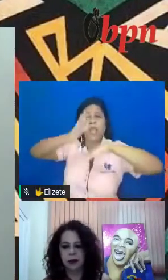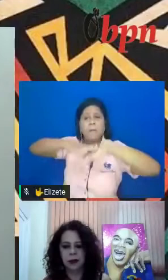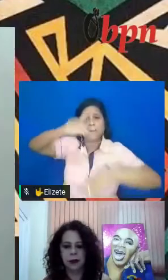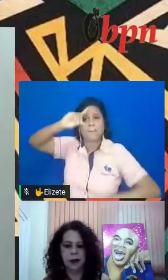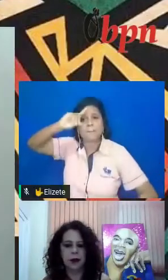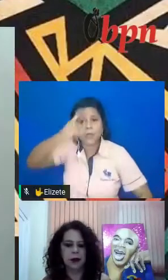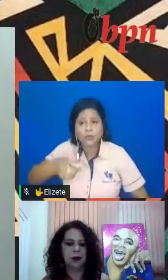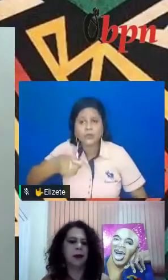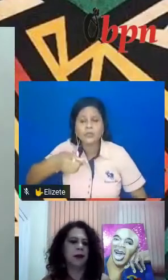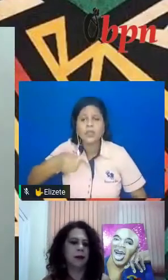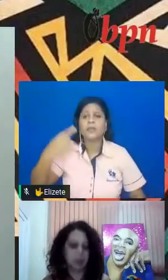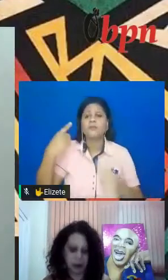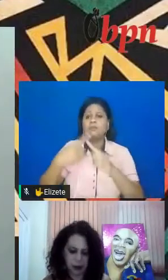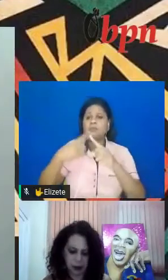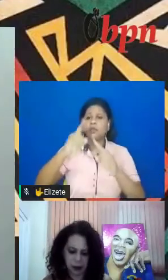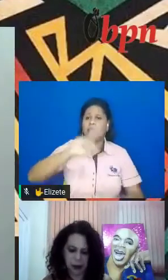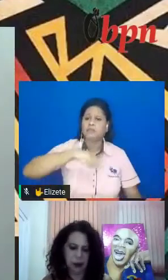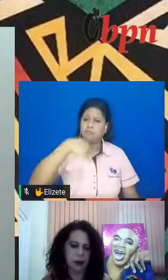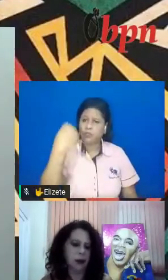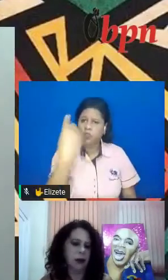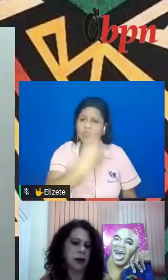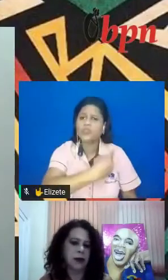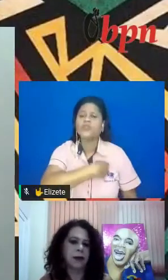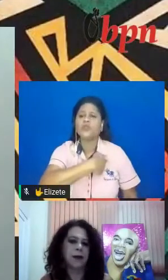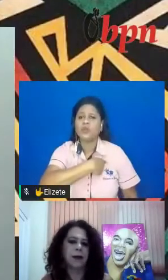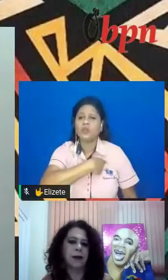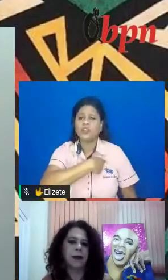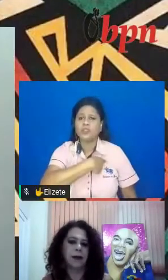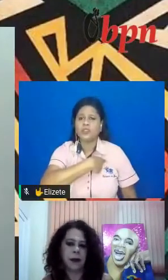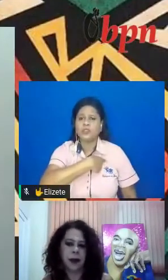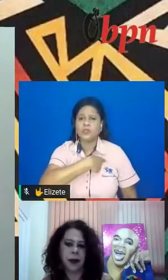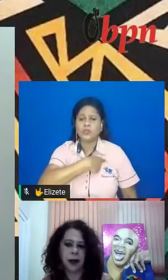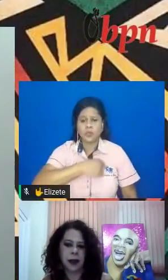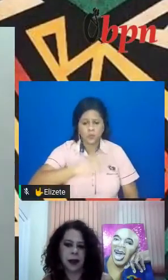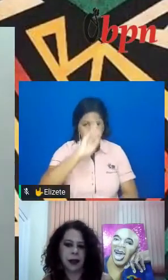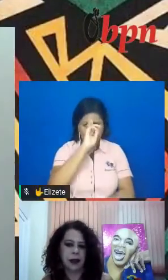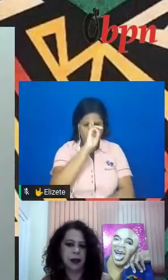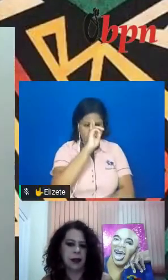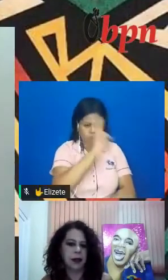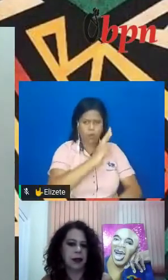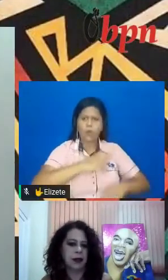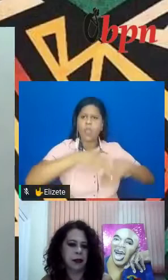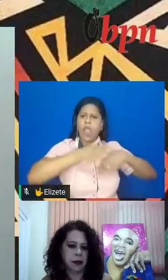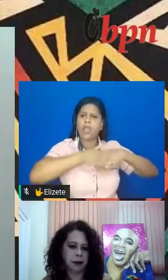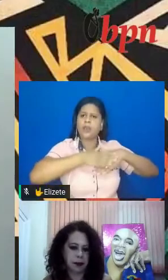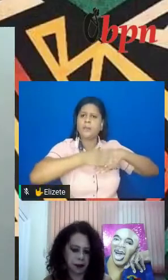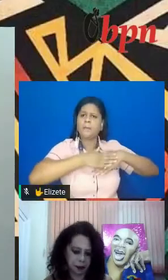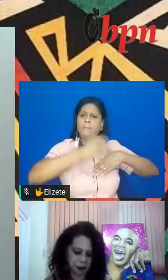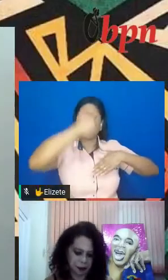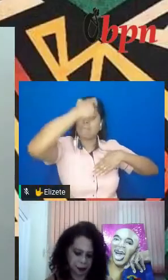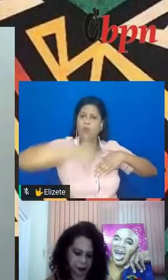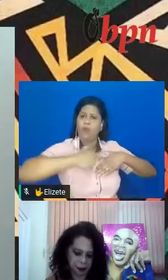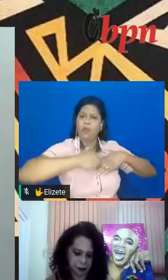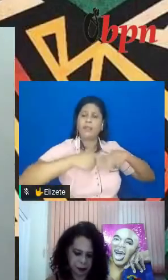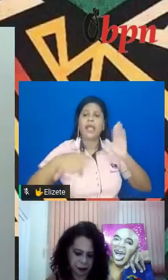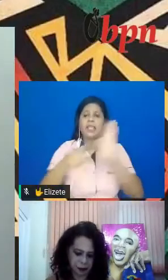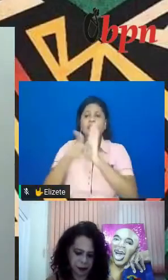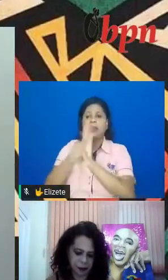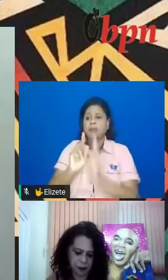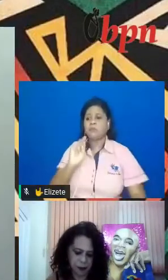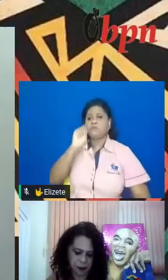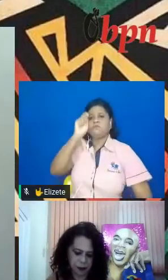nós passamos a ser donos de nossa própria autoria e ter autoridade sobre as